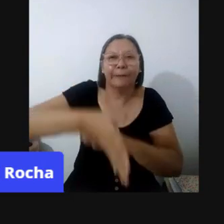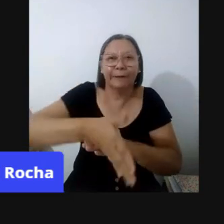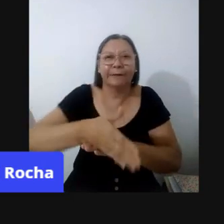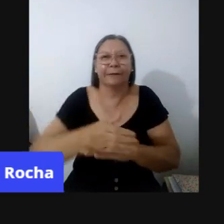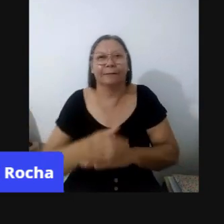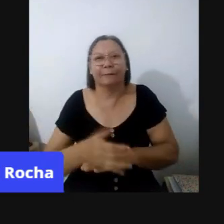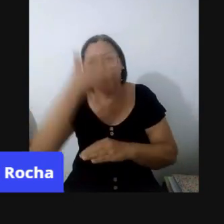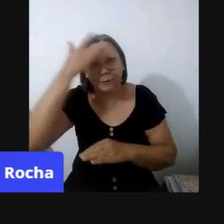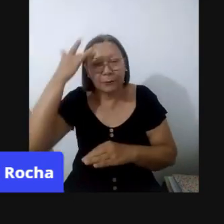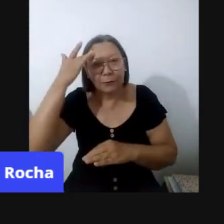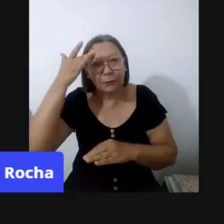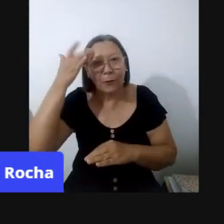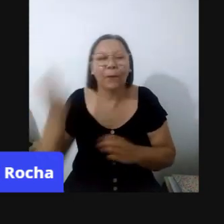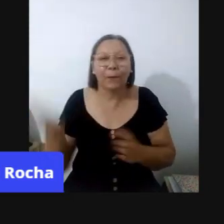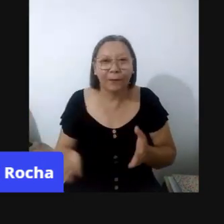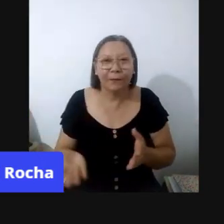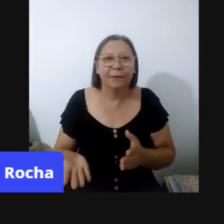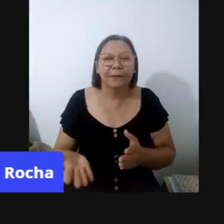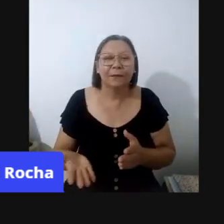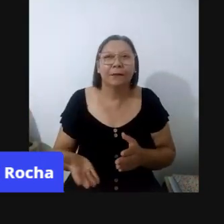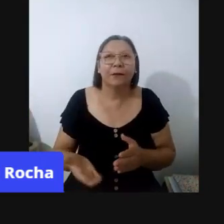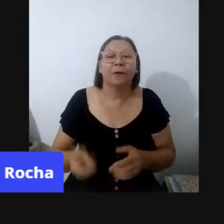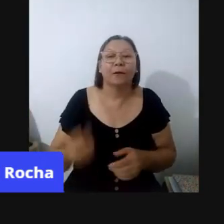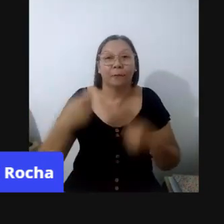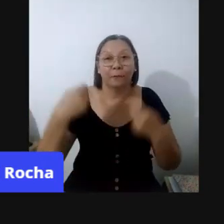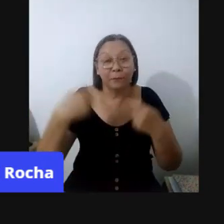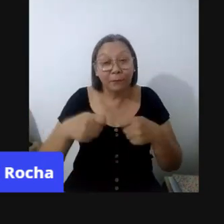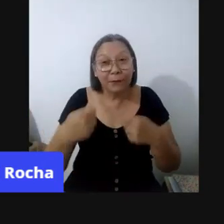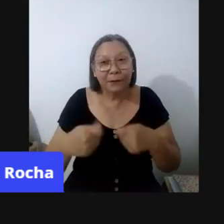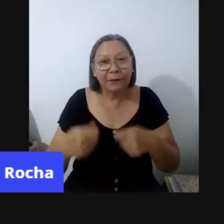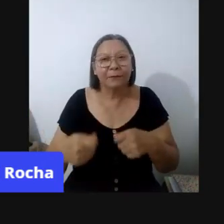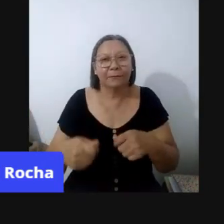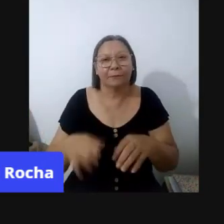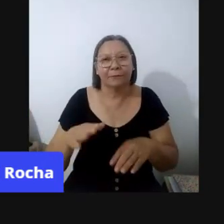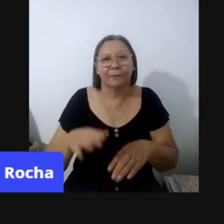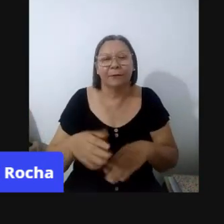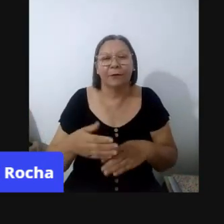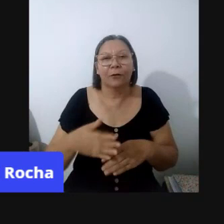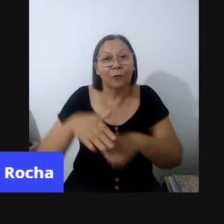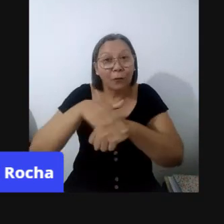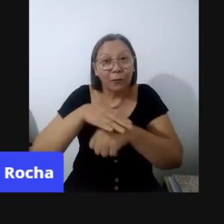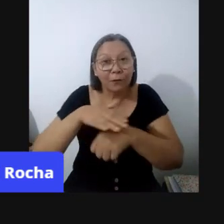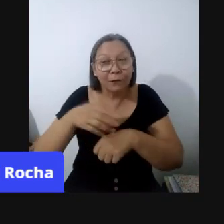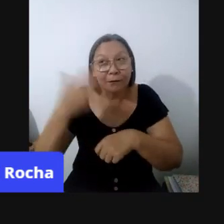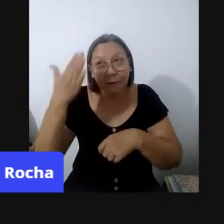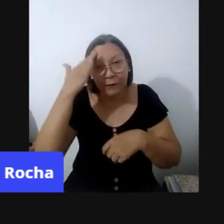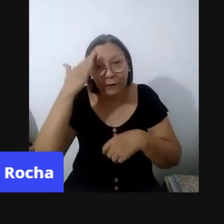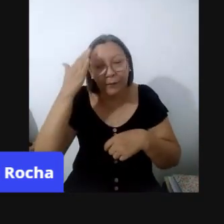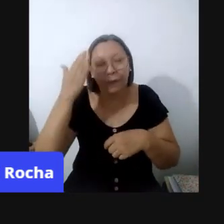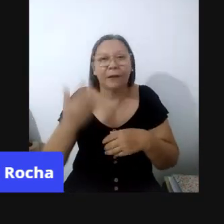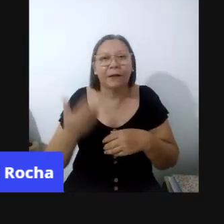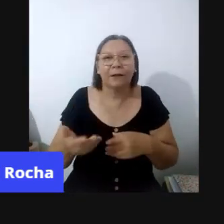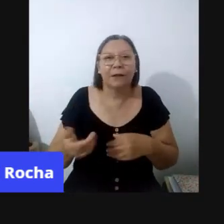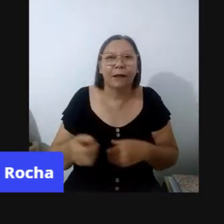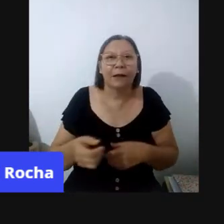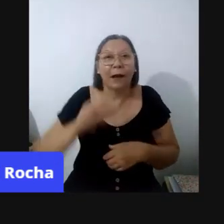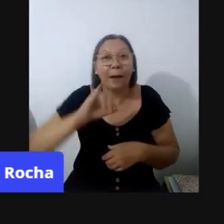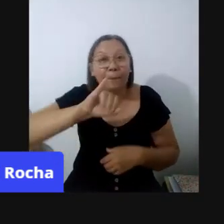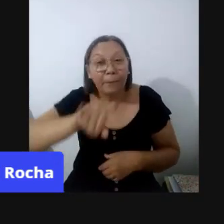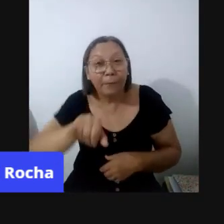gente tem que lidar com aquilo da melhor forma possível. Então, assim, claro que a gente não pode deixar de